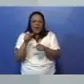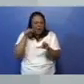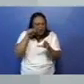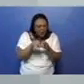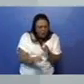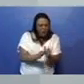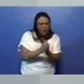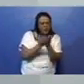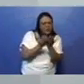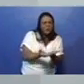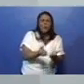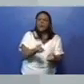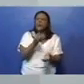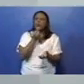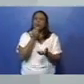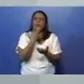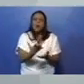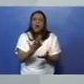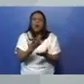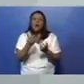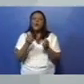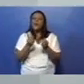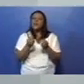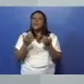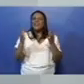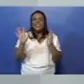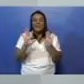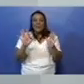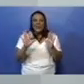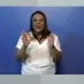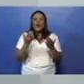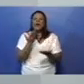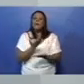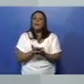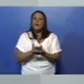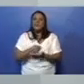estudo, porque é muito bom e vale a pena, tá certo? A gente se vê numa próxima aula e até mais.